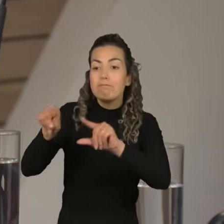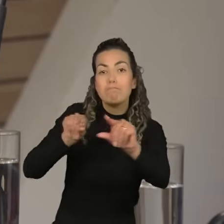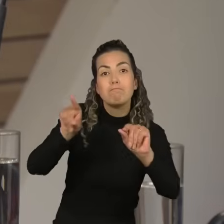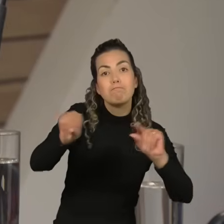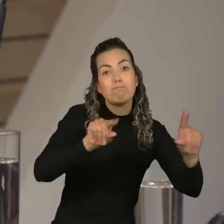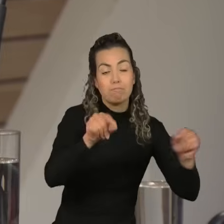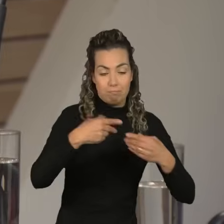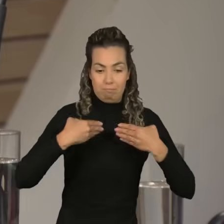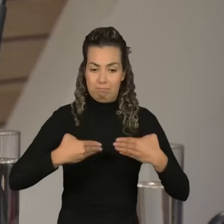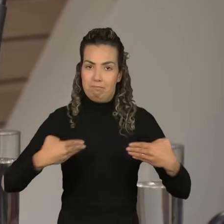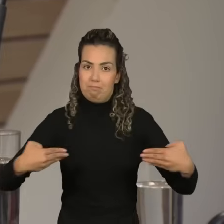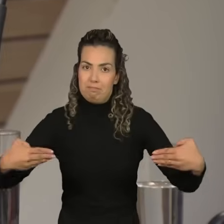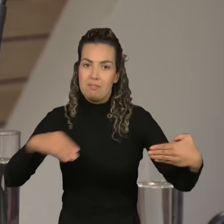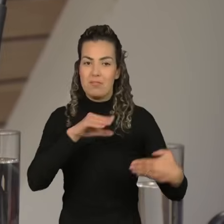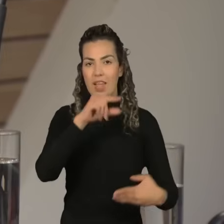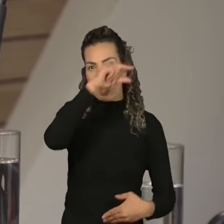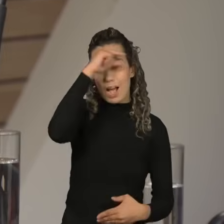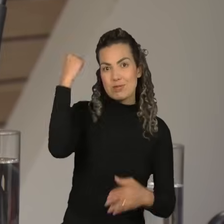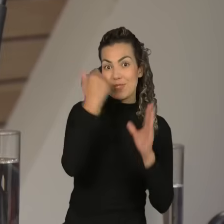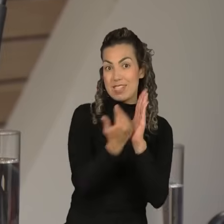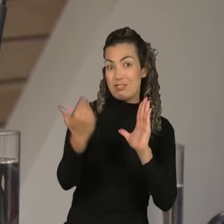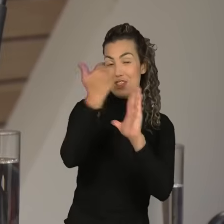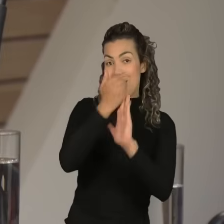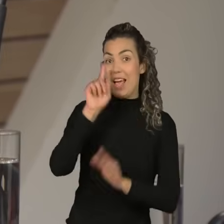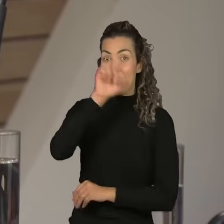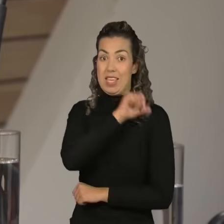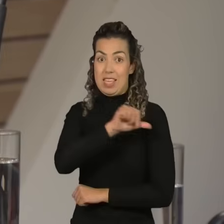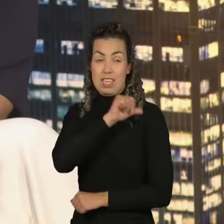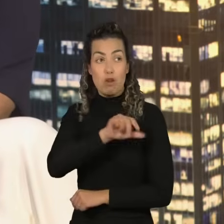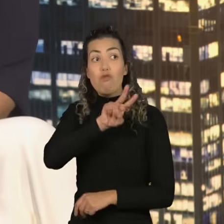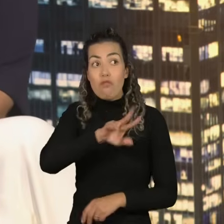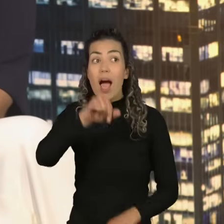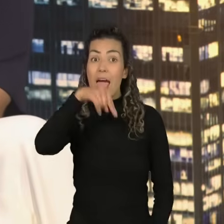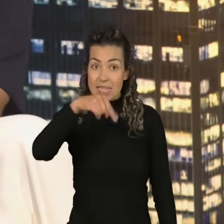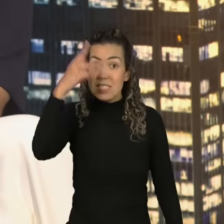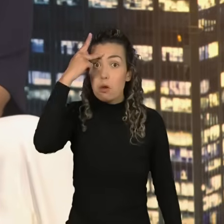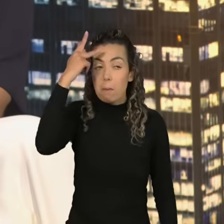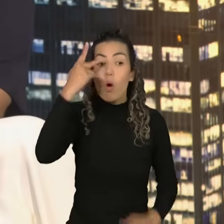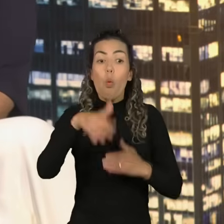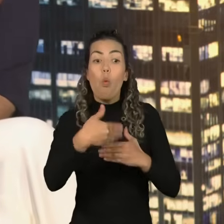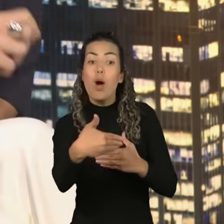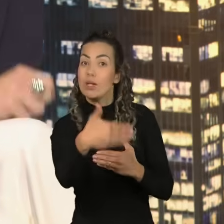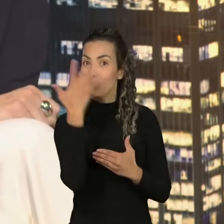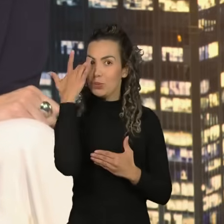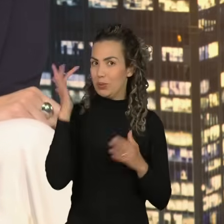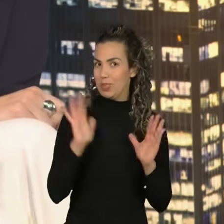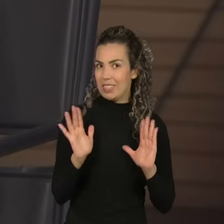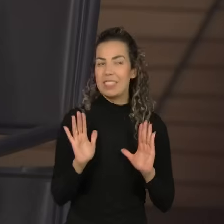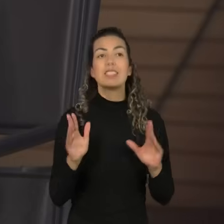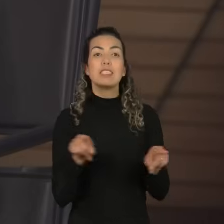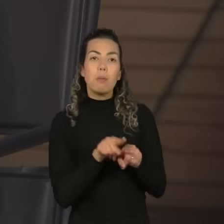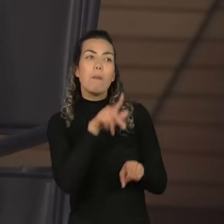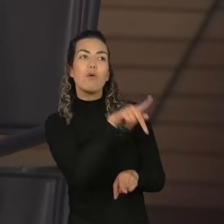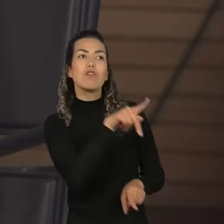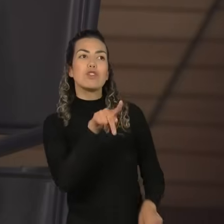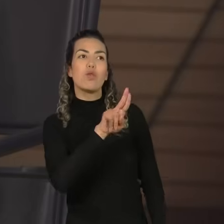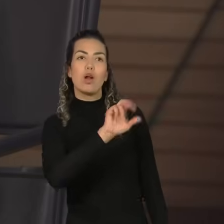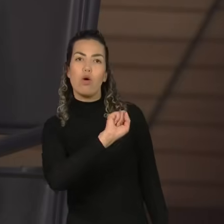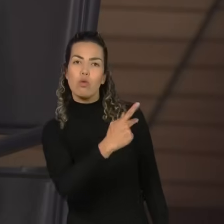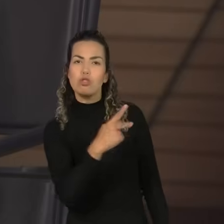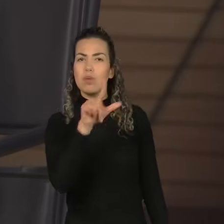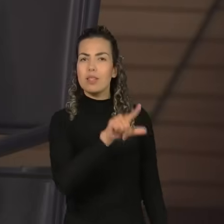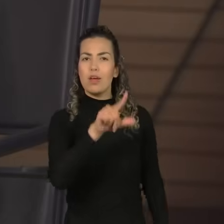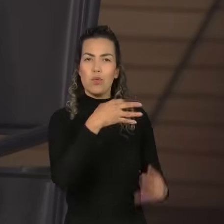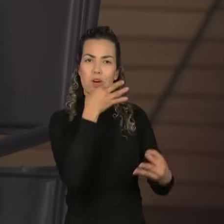Cazuza Exagerado, que está no Rio de Janeiro, que vem para São Paulo, não sabemos ainda quando. Eu agradeço ainda a professora da USP Crítica